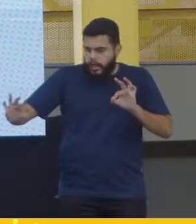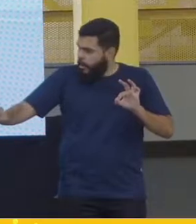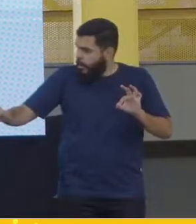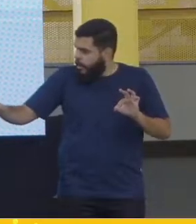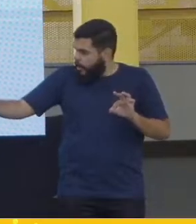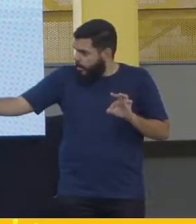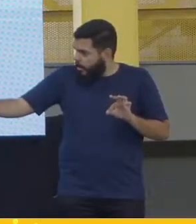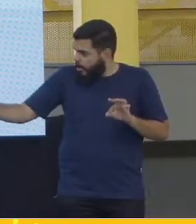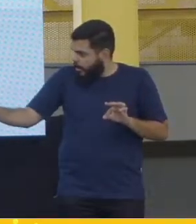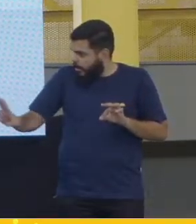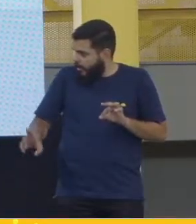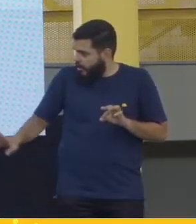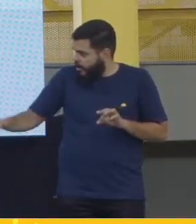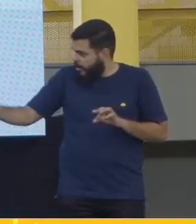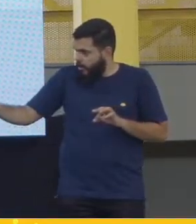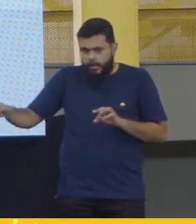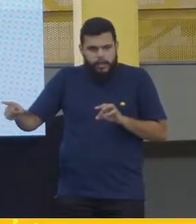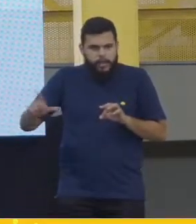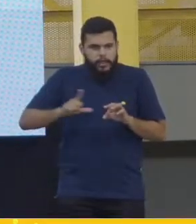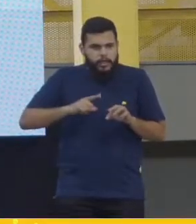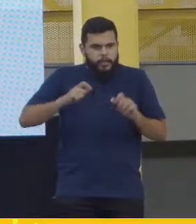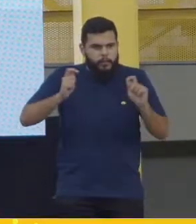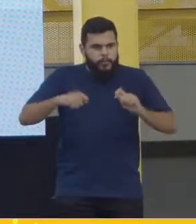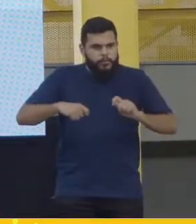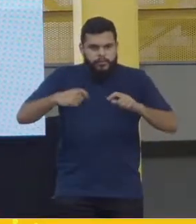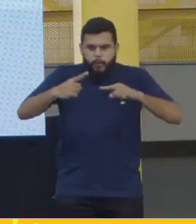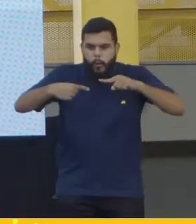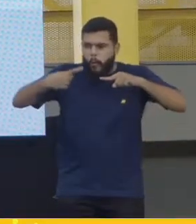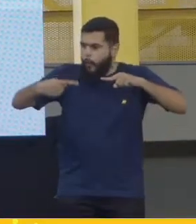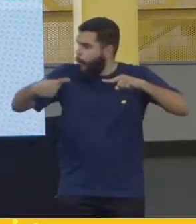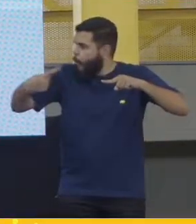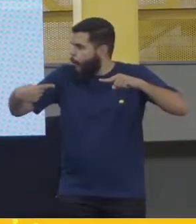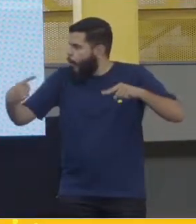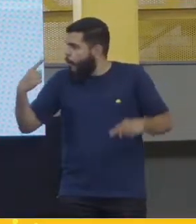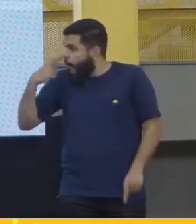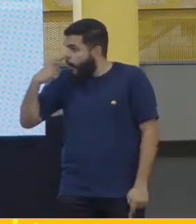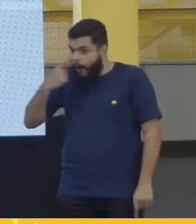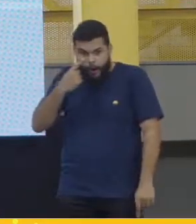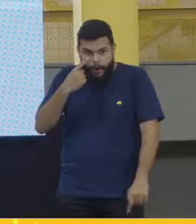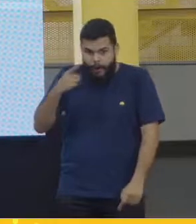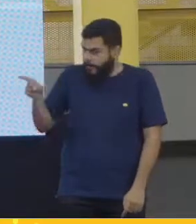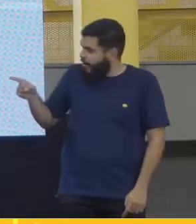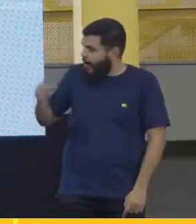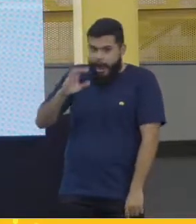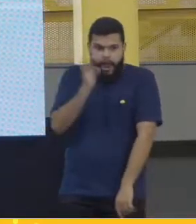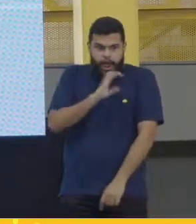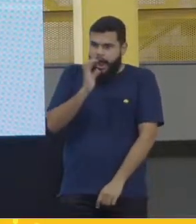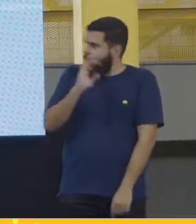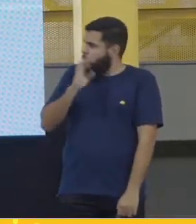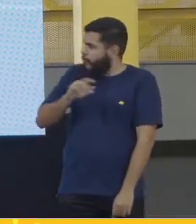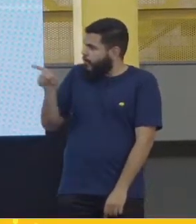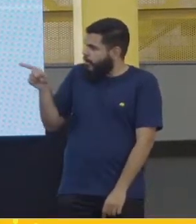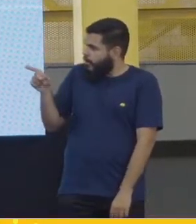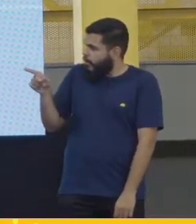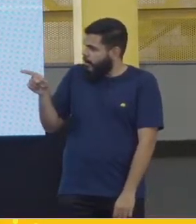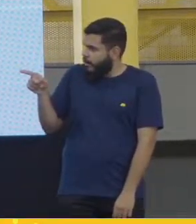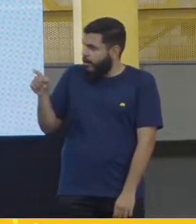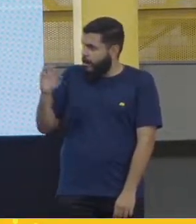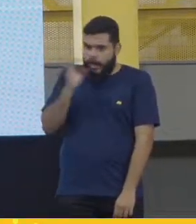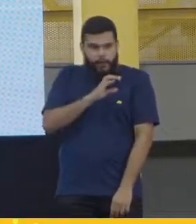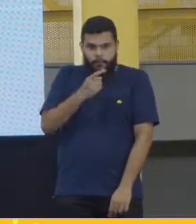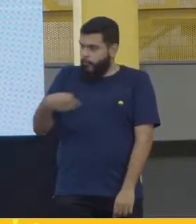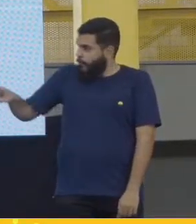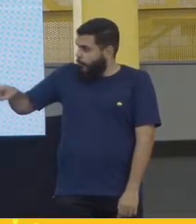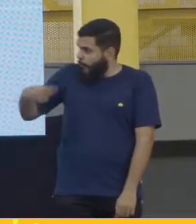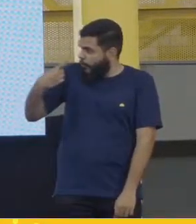um meio no qual uma onda pode se propagar. Olha que interessante a velocidade com que a onda vai e